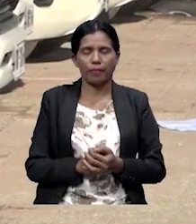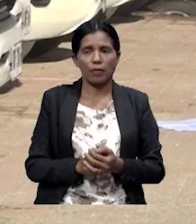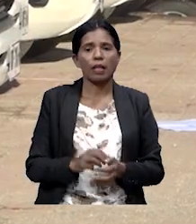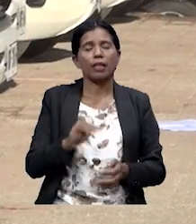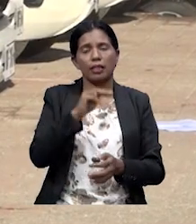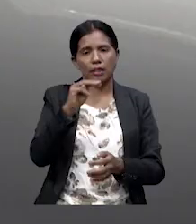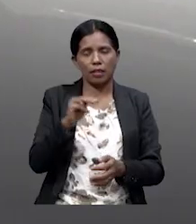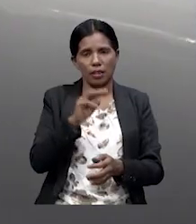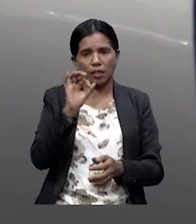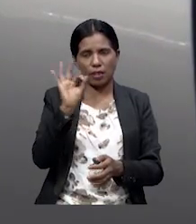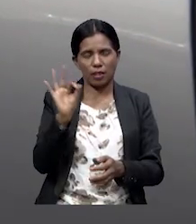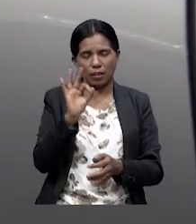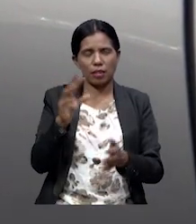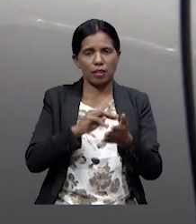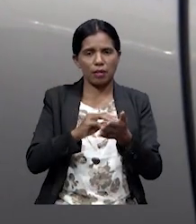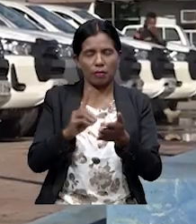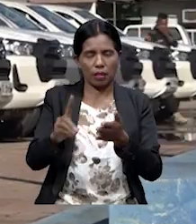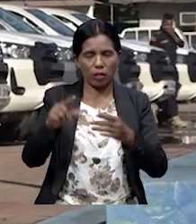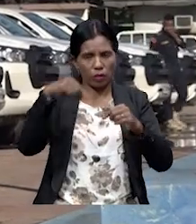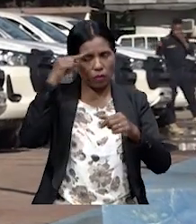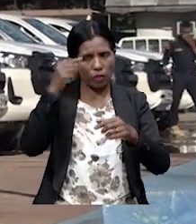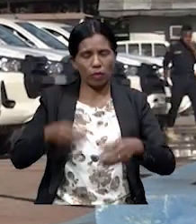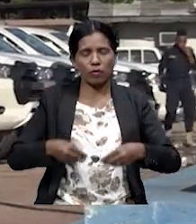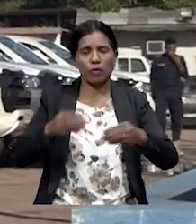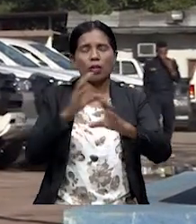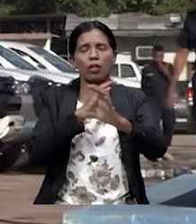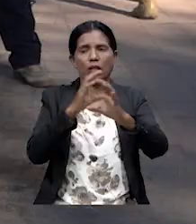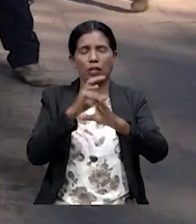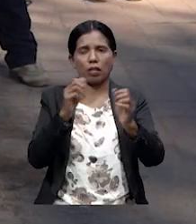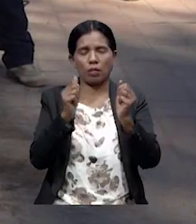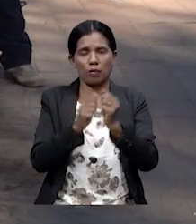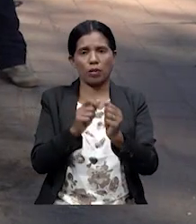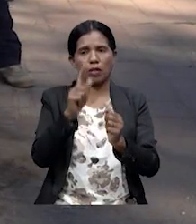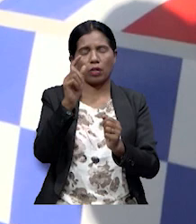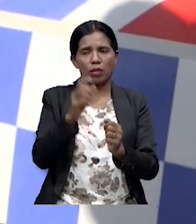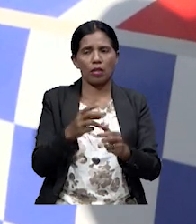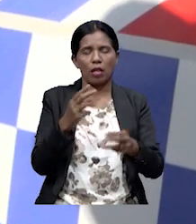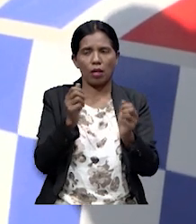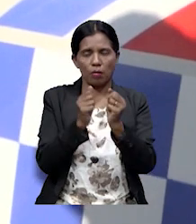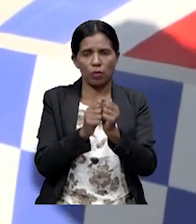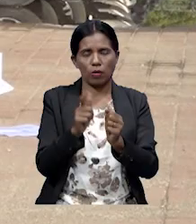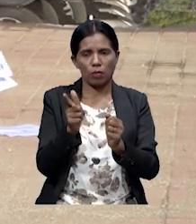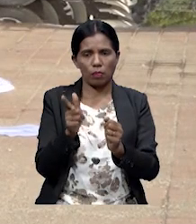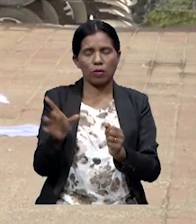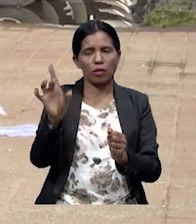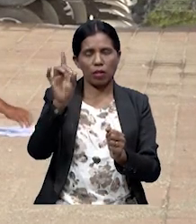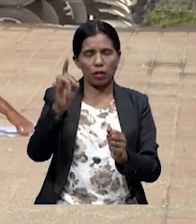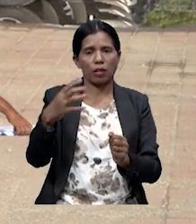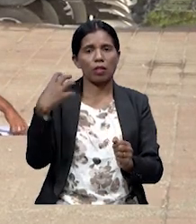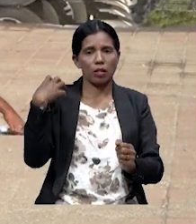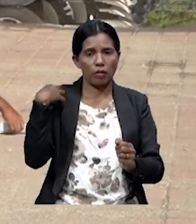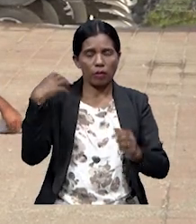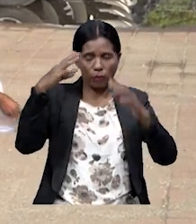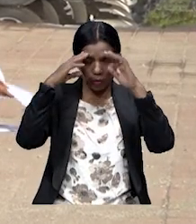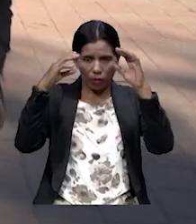semana né, governo liu si Ministério Interior entrega careta ho marca Toyota Hilux ha mutu ruano sin walo ba comando PNTL